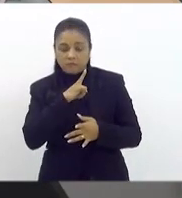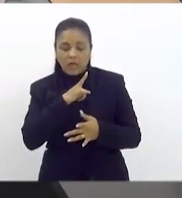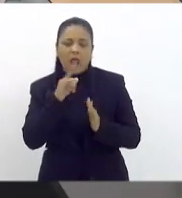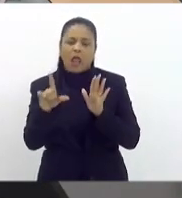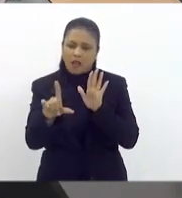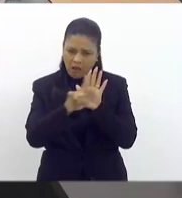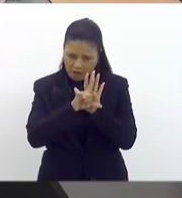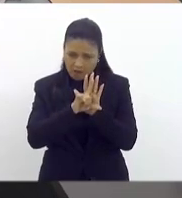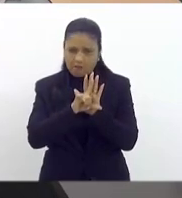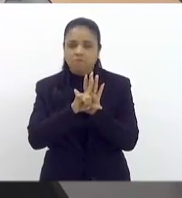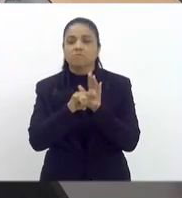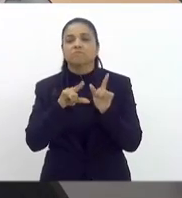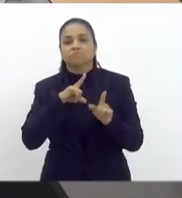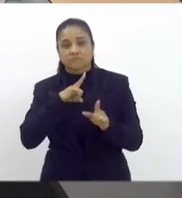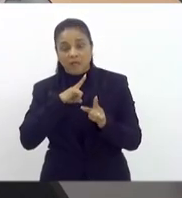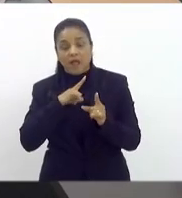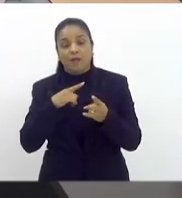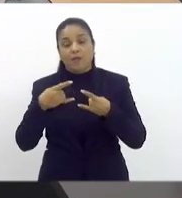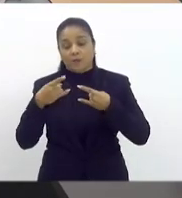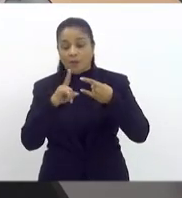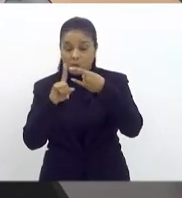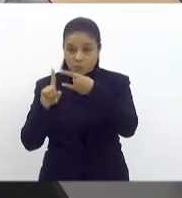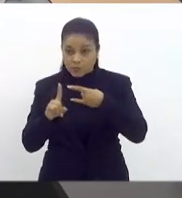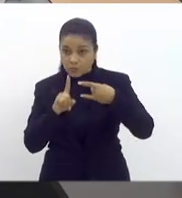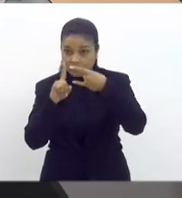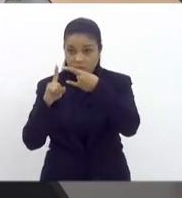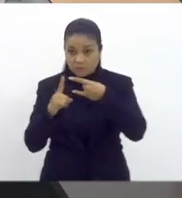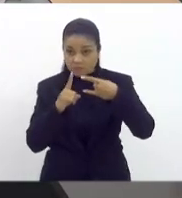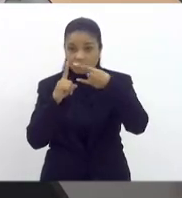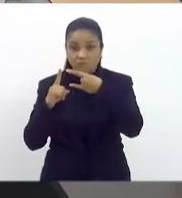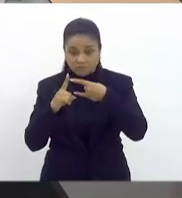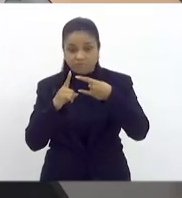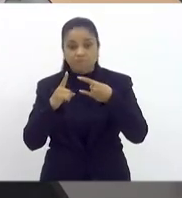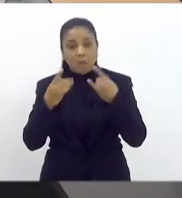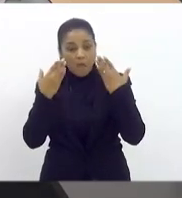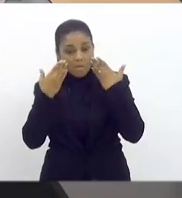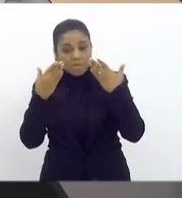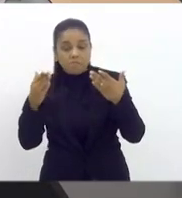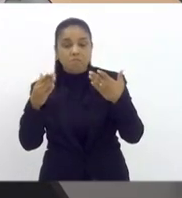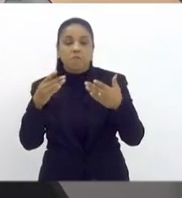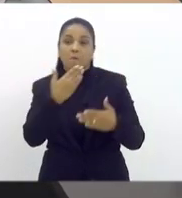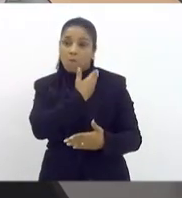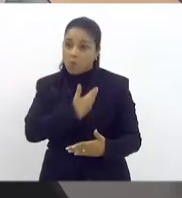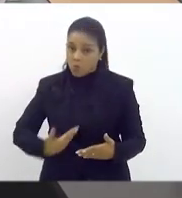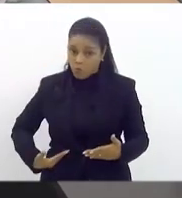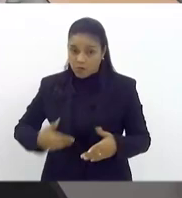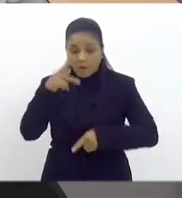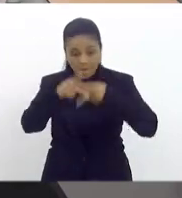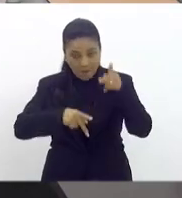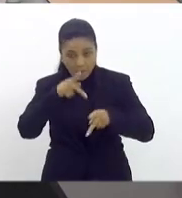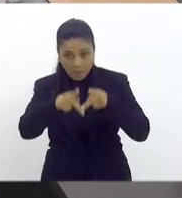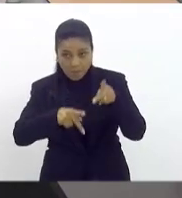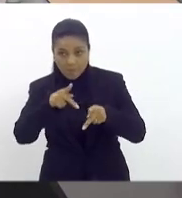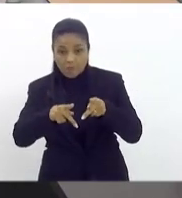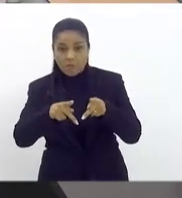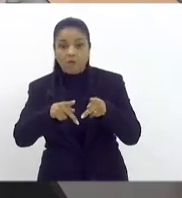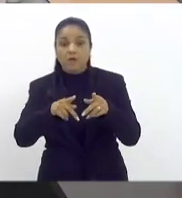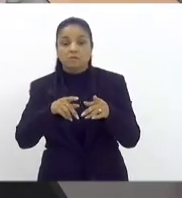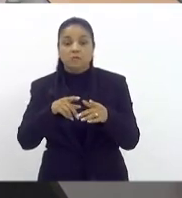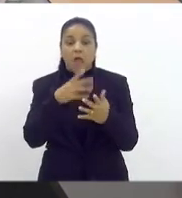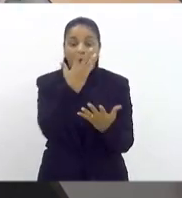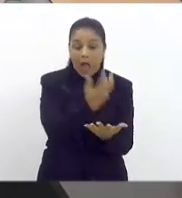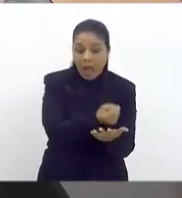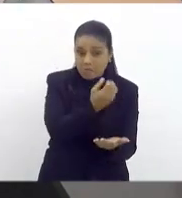fato. Hoje o streaming ele é considerado como execução pública somente aquilo que não for baixado em download